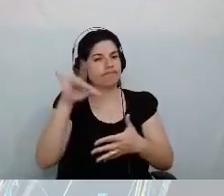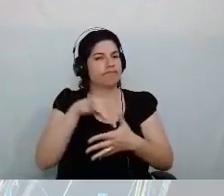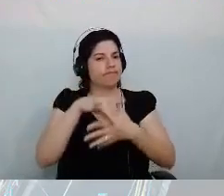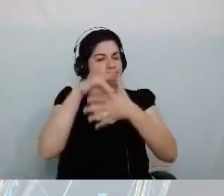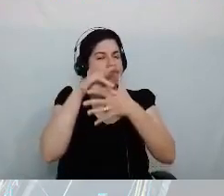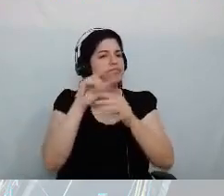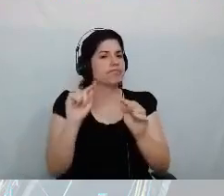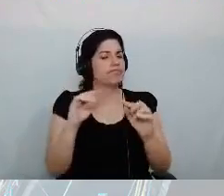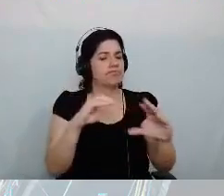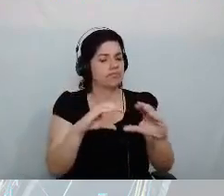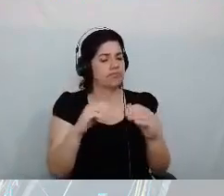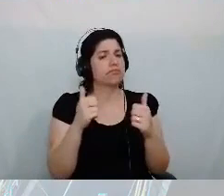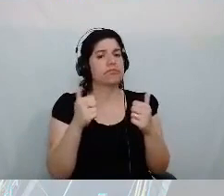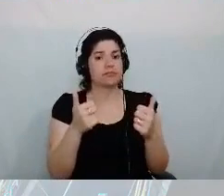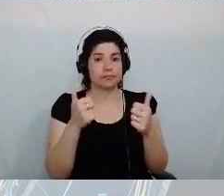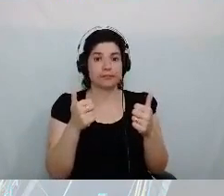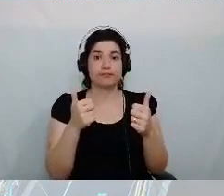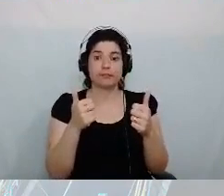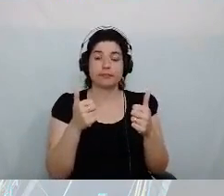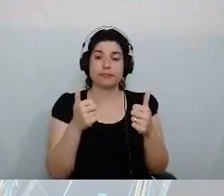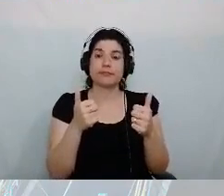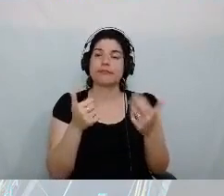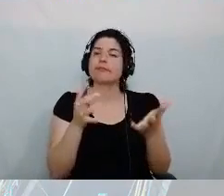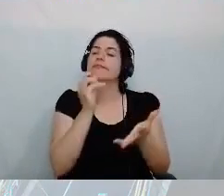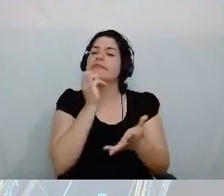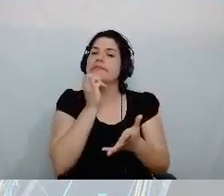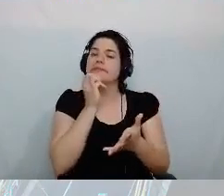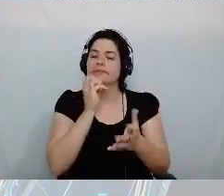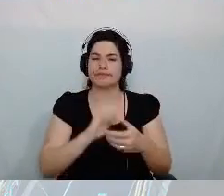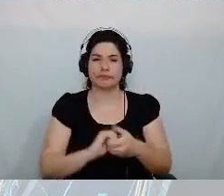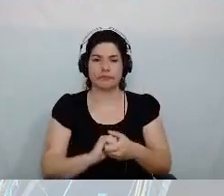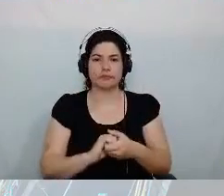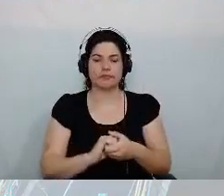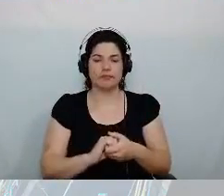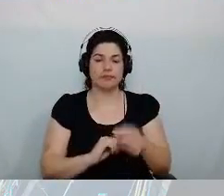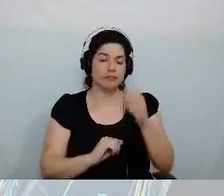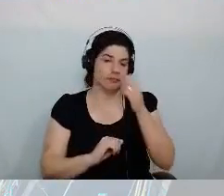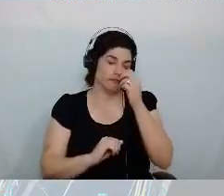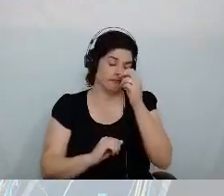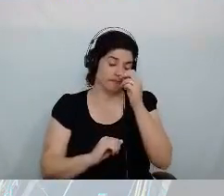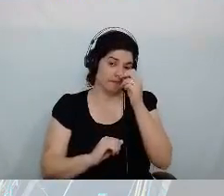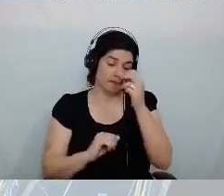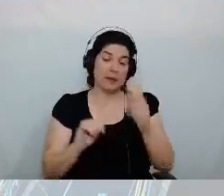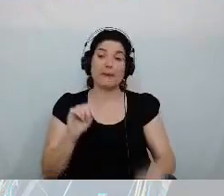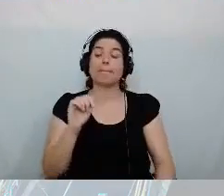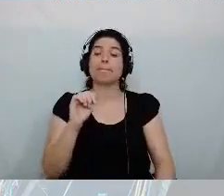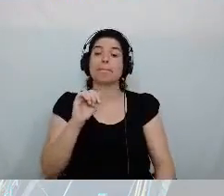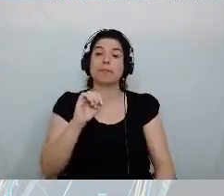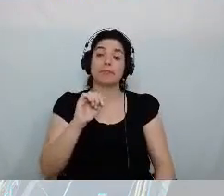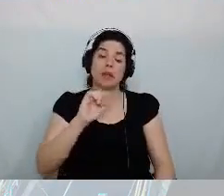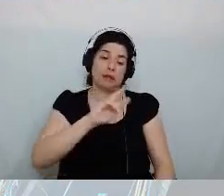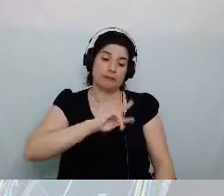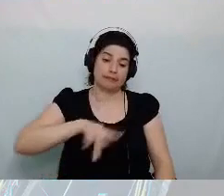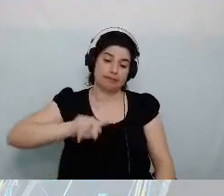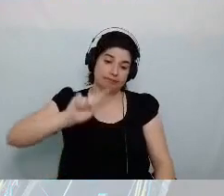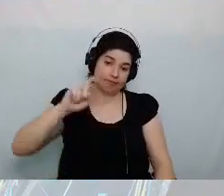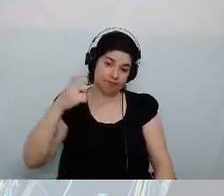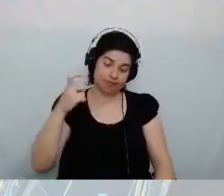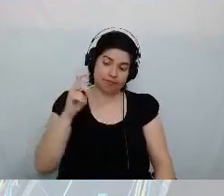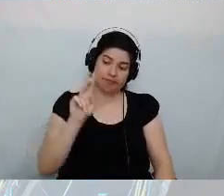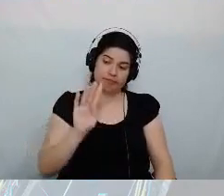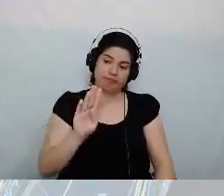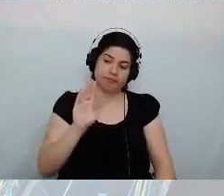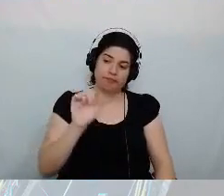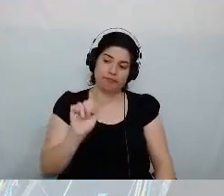comunicam bem. Né? Então, um exemplo clássico. Barack Obama. Quem acha que o Obama se comunica bem? Tá